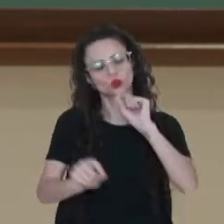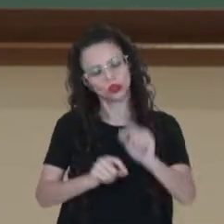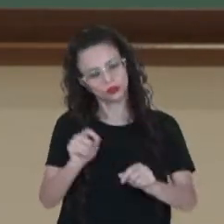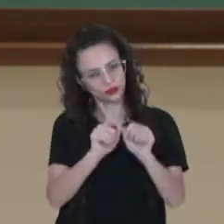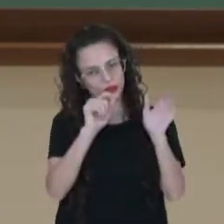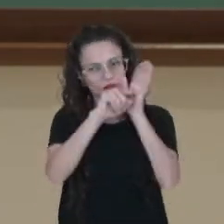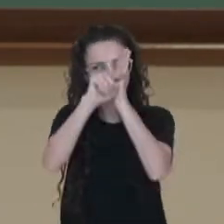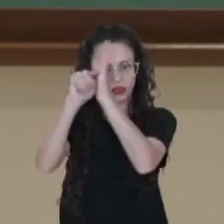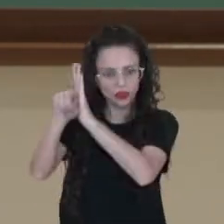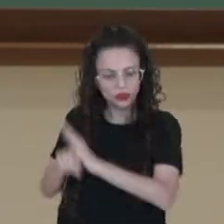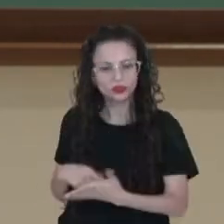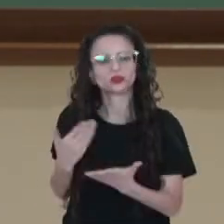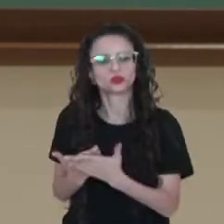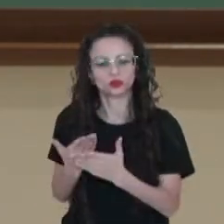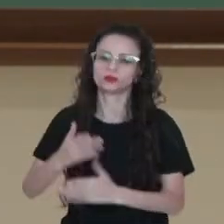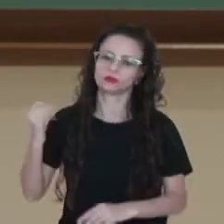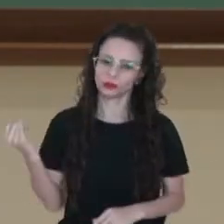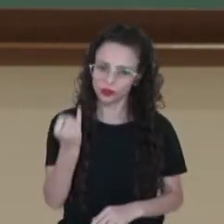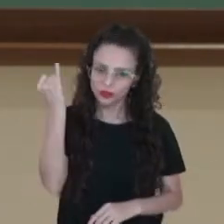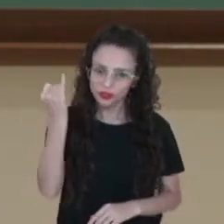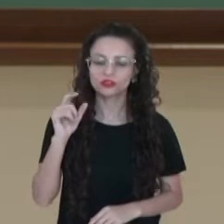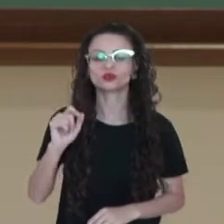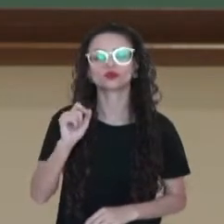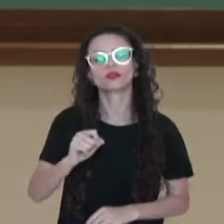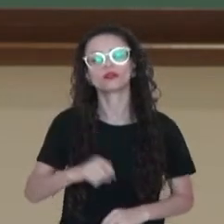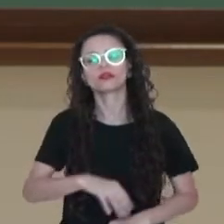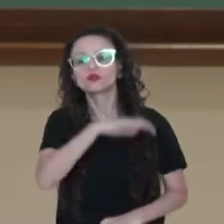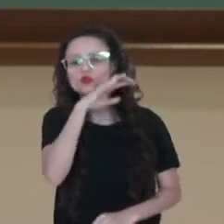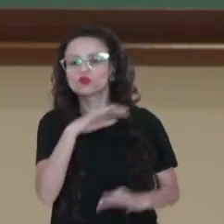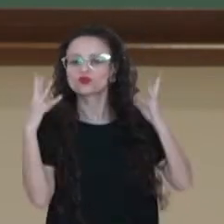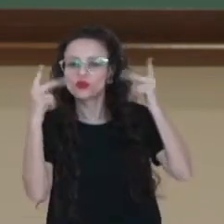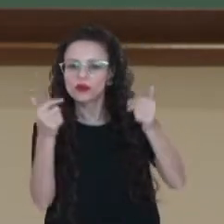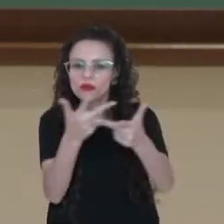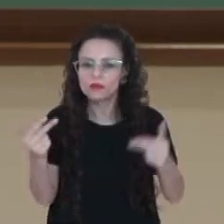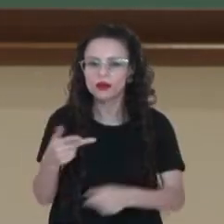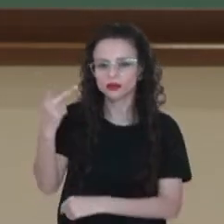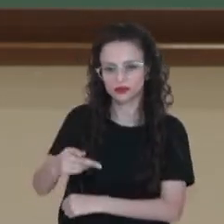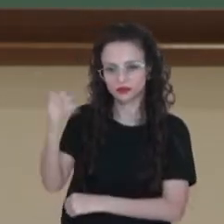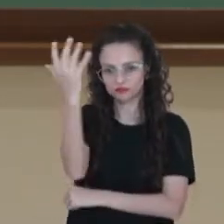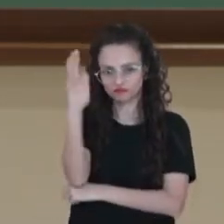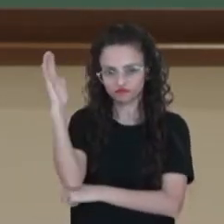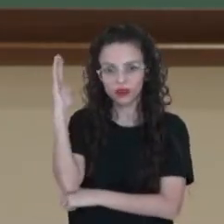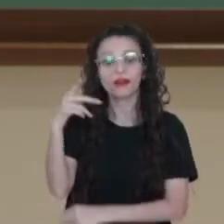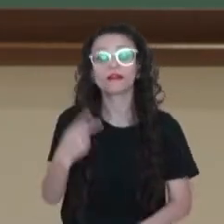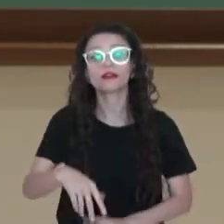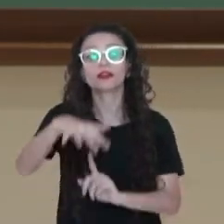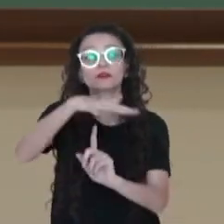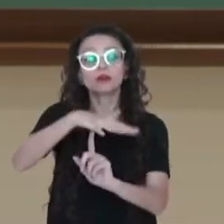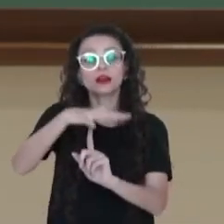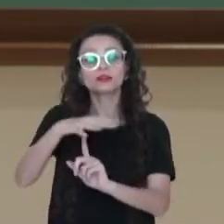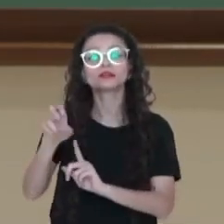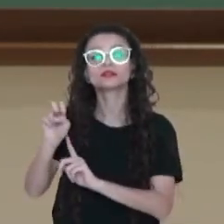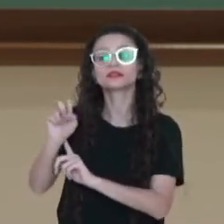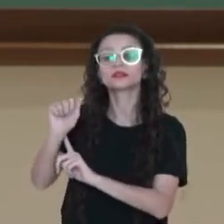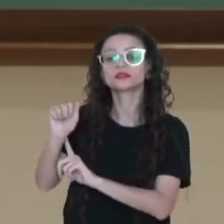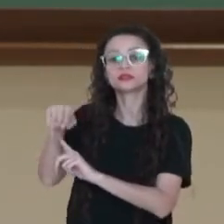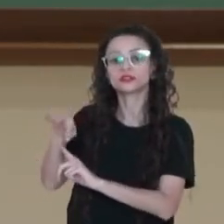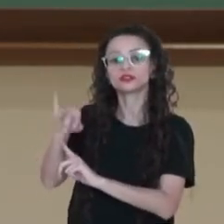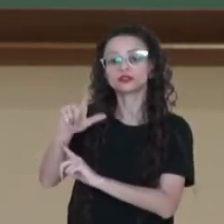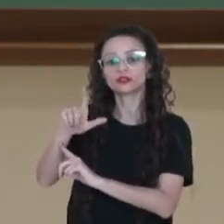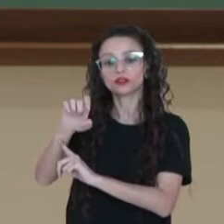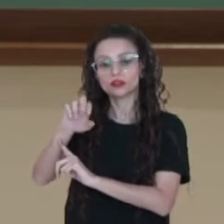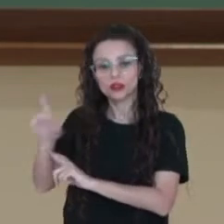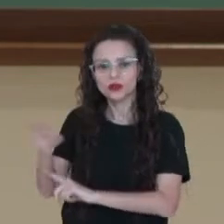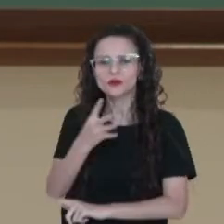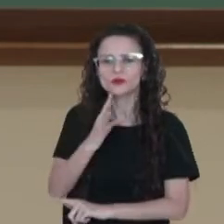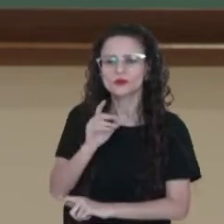estudo que foi tão importante, né, na fauna e na flora brasileira. Aqui no Paraná, por exemplo, nós temos o Saint-Hilaire, que foi um conhecedor da fauna e